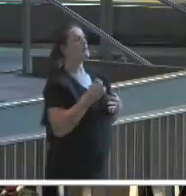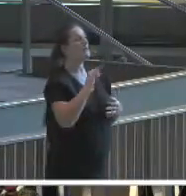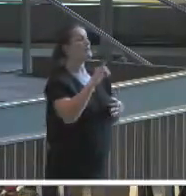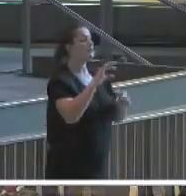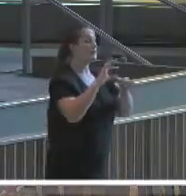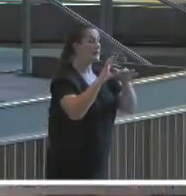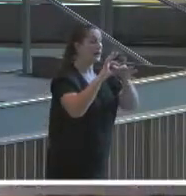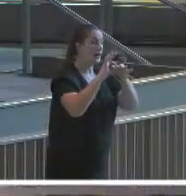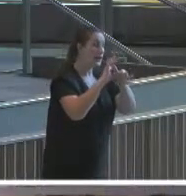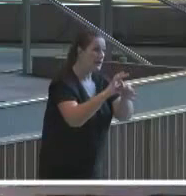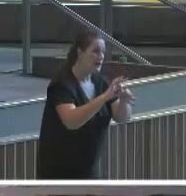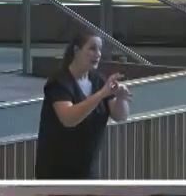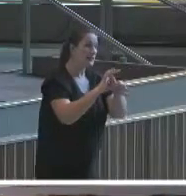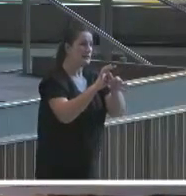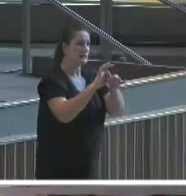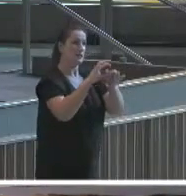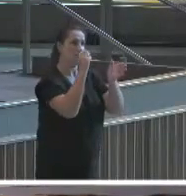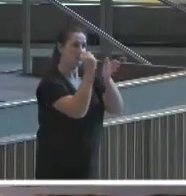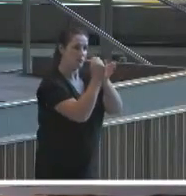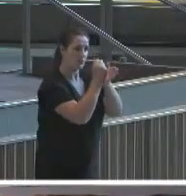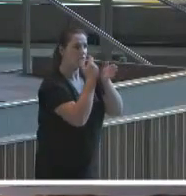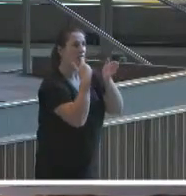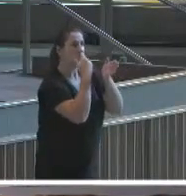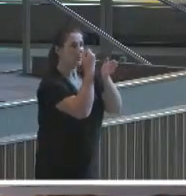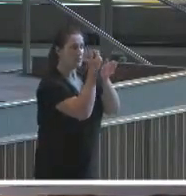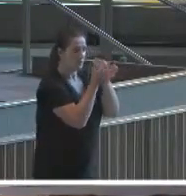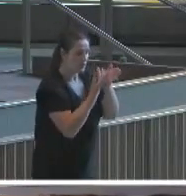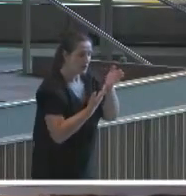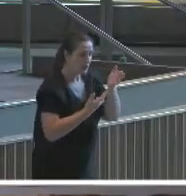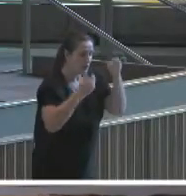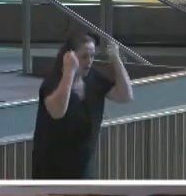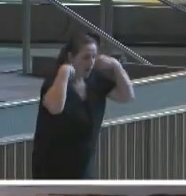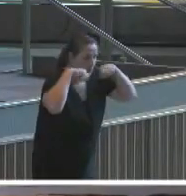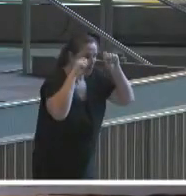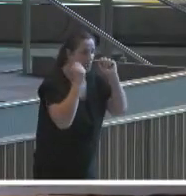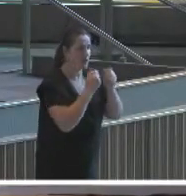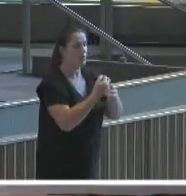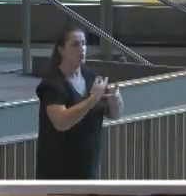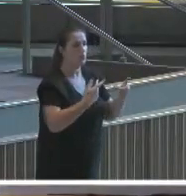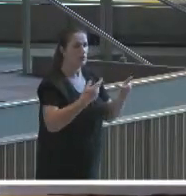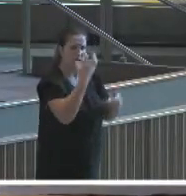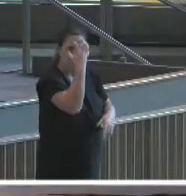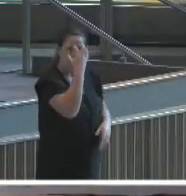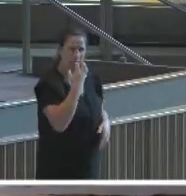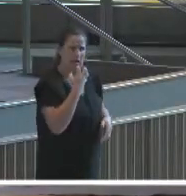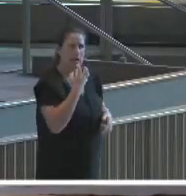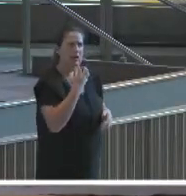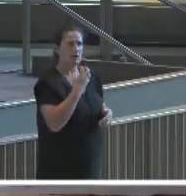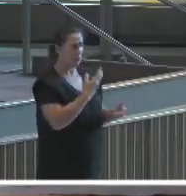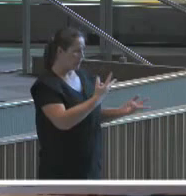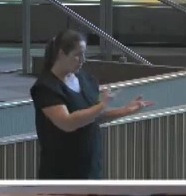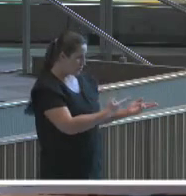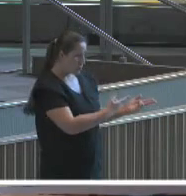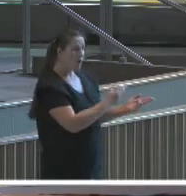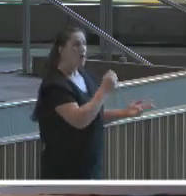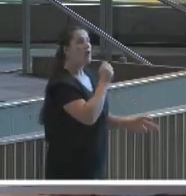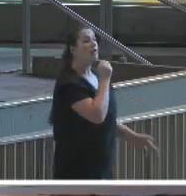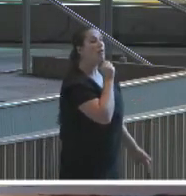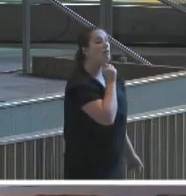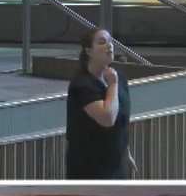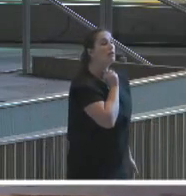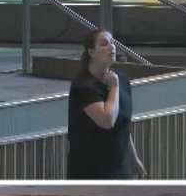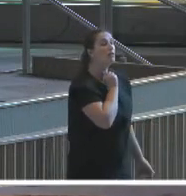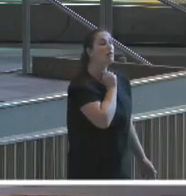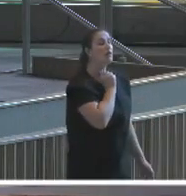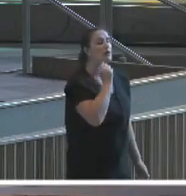que foi selada com o sangue de animais era tão séria como essa de Acã, imagina você